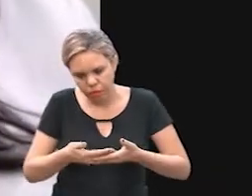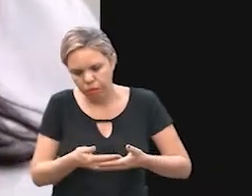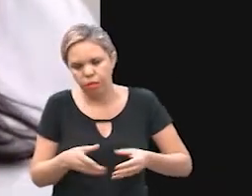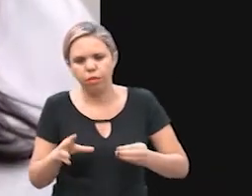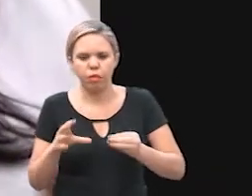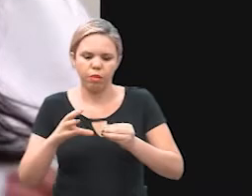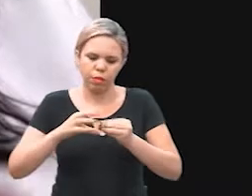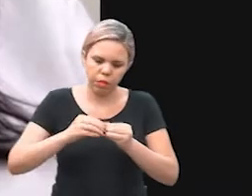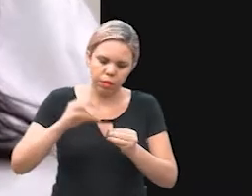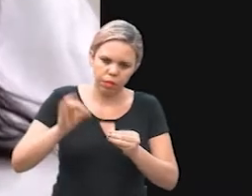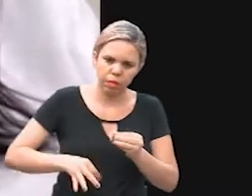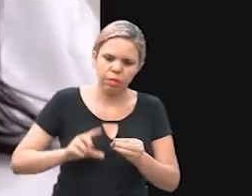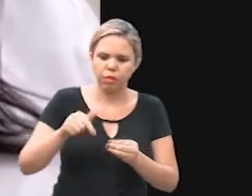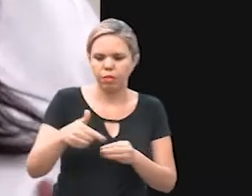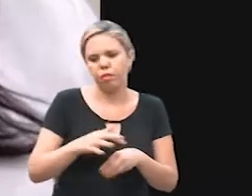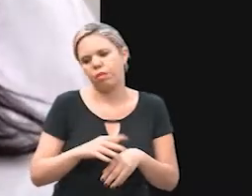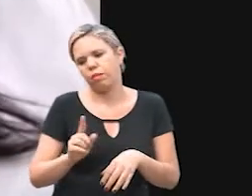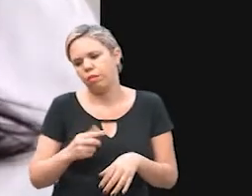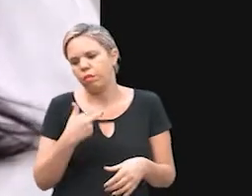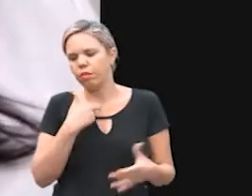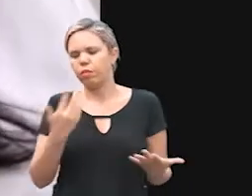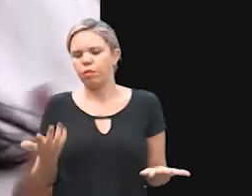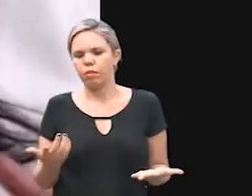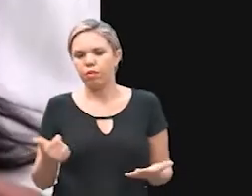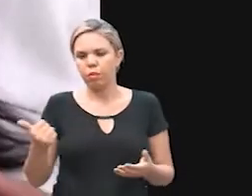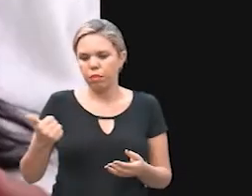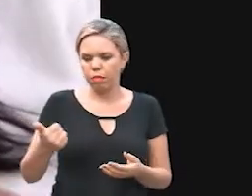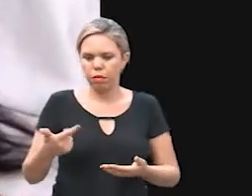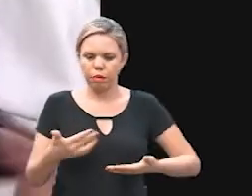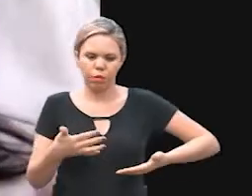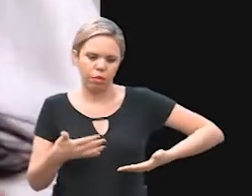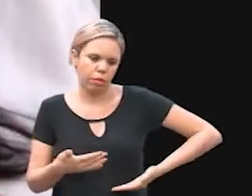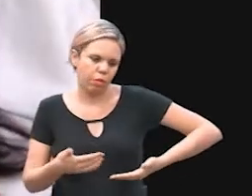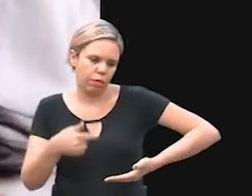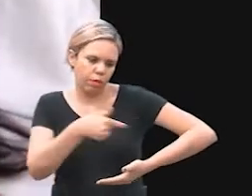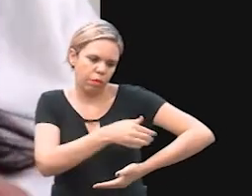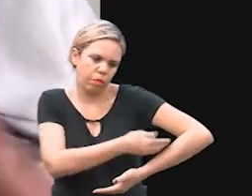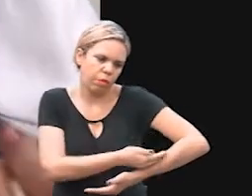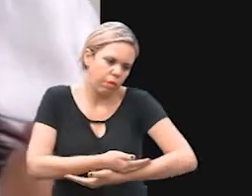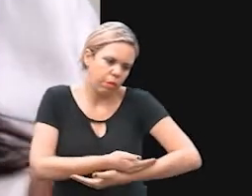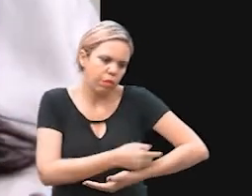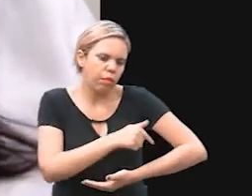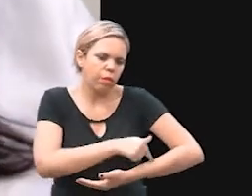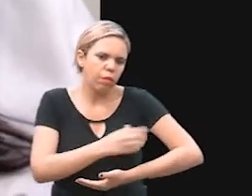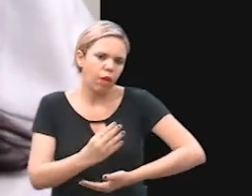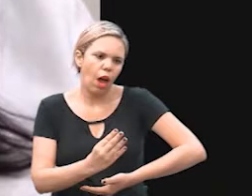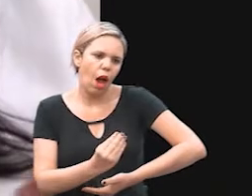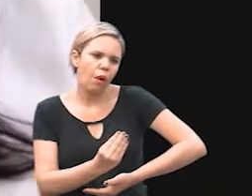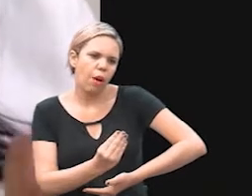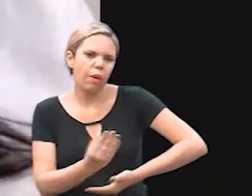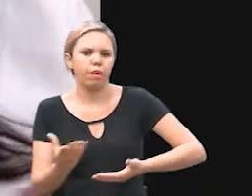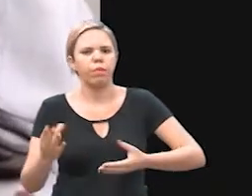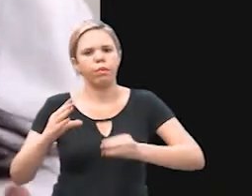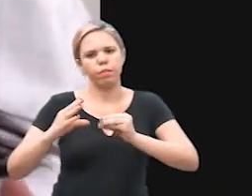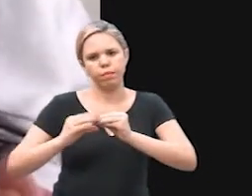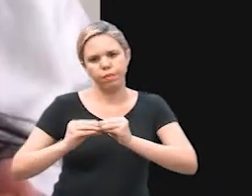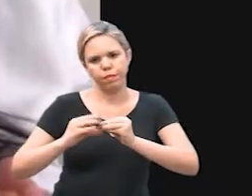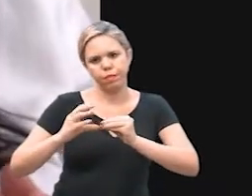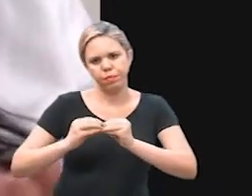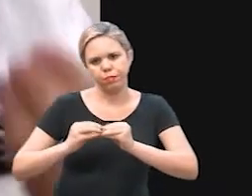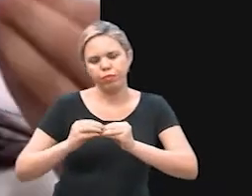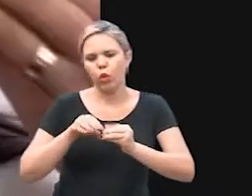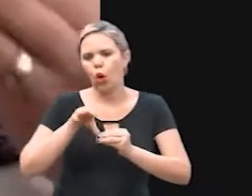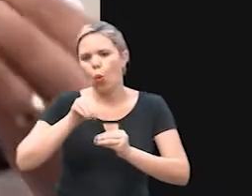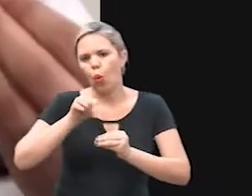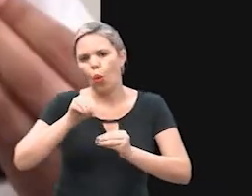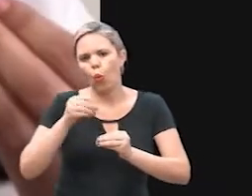novamente. Então, a primeira coisa, eu tenho que colocar o bebê no seio e garantir que ele esteja com a boquinha bem aberta. A gente chama de boquinha de